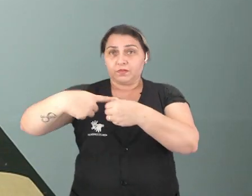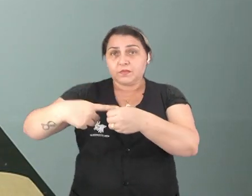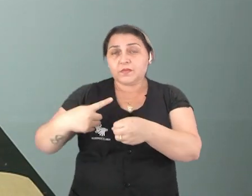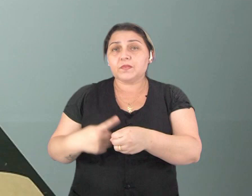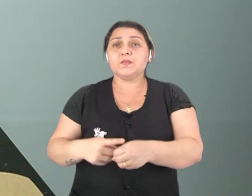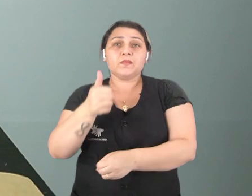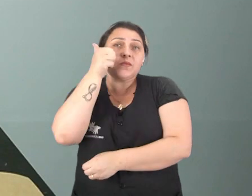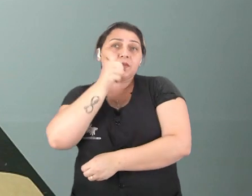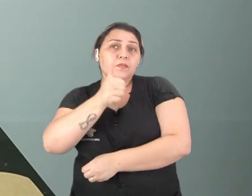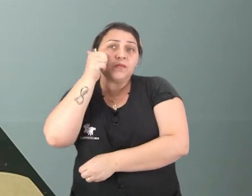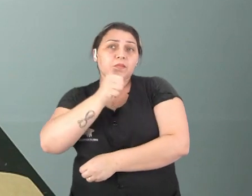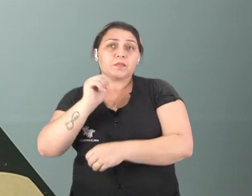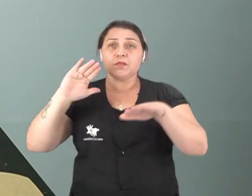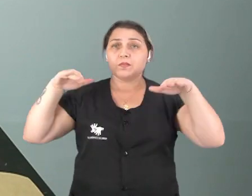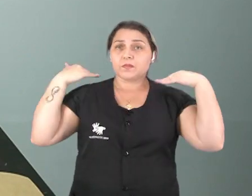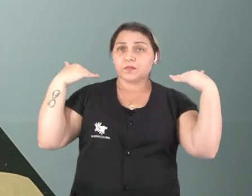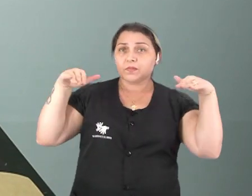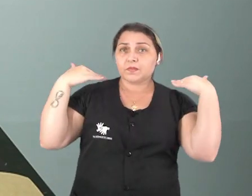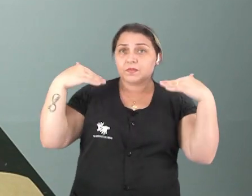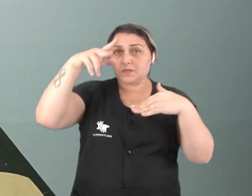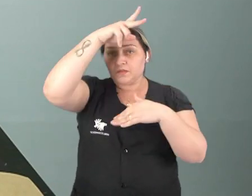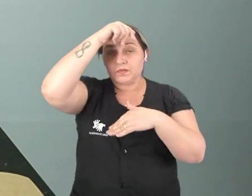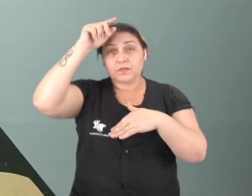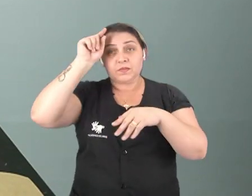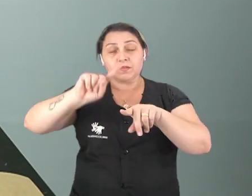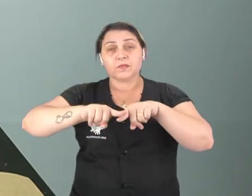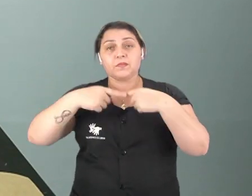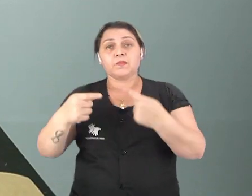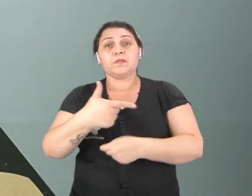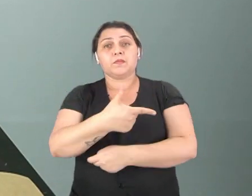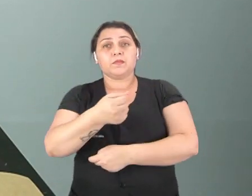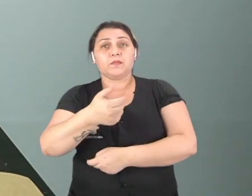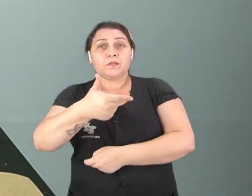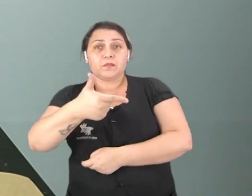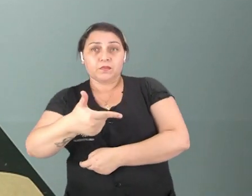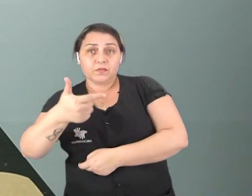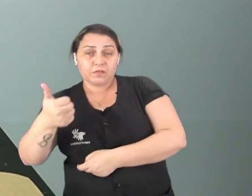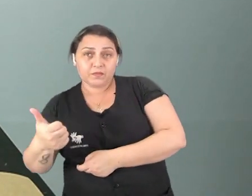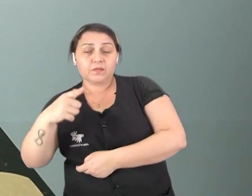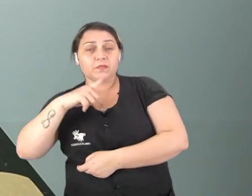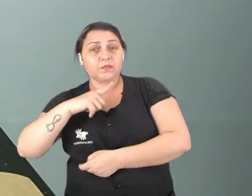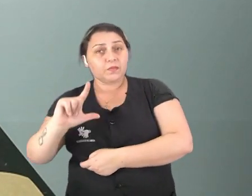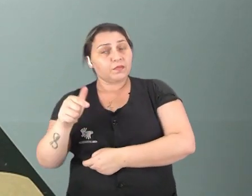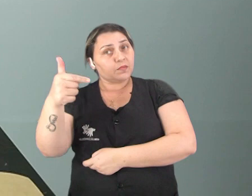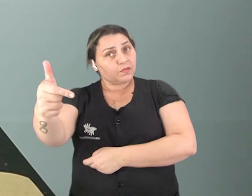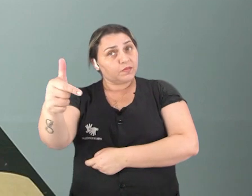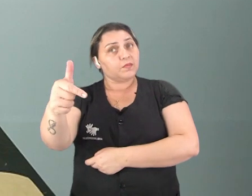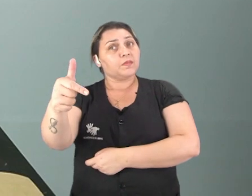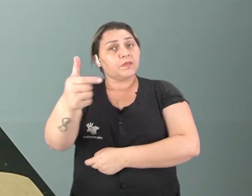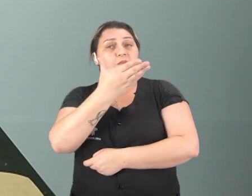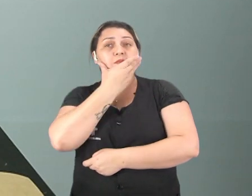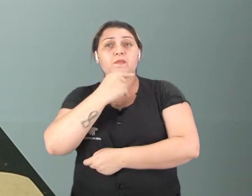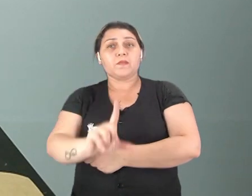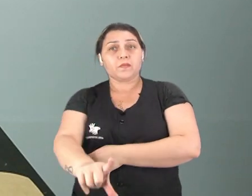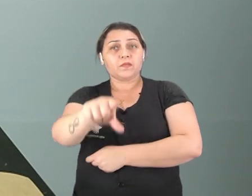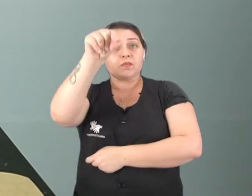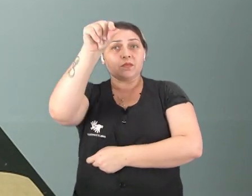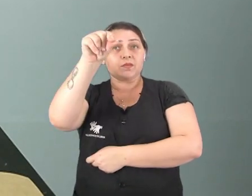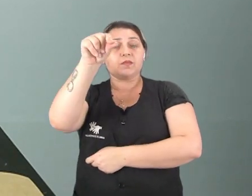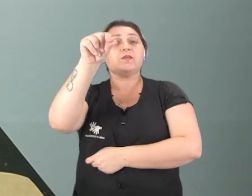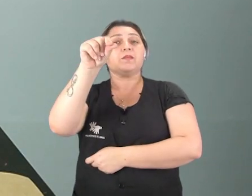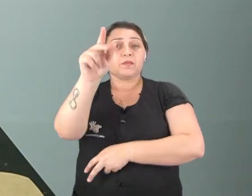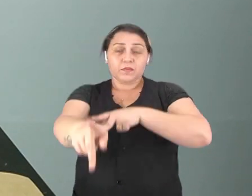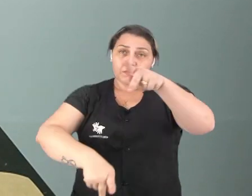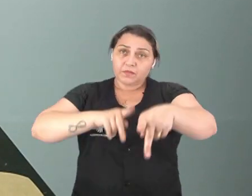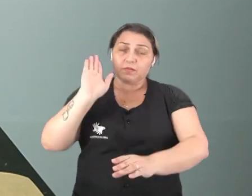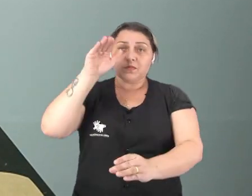uma prefeita, tudo bem? Mas no ano de 2021, nós vamos ter aí o nosso prefeito, que foi eleito através